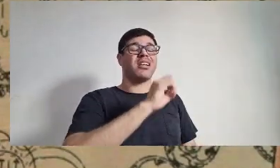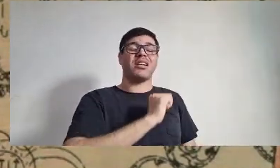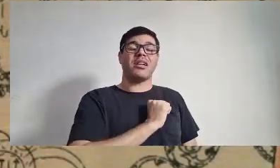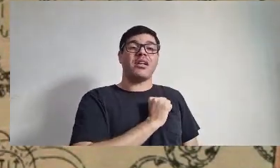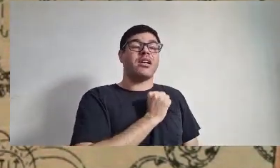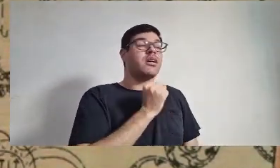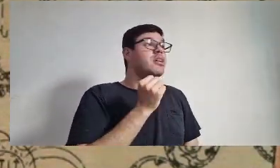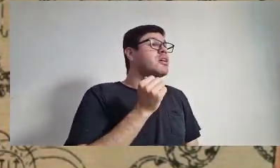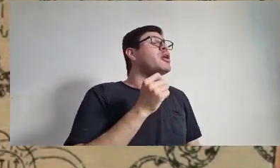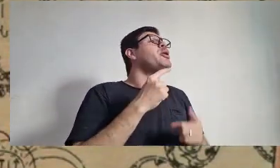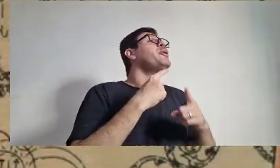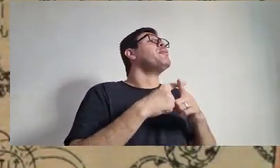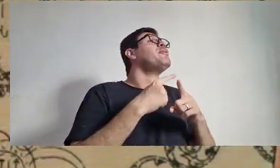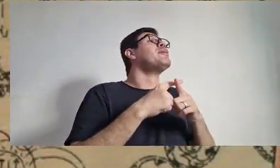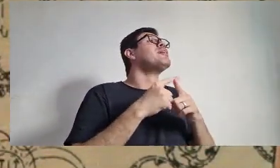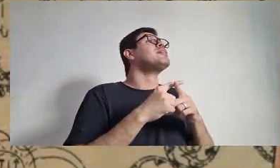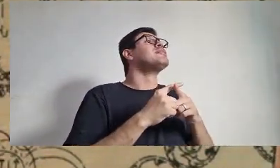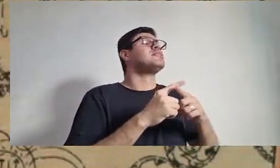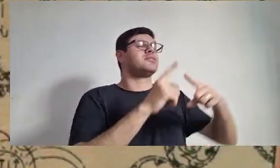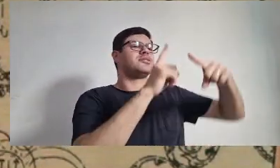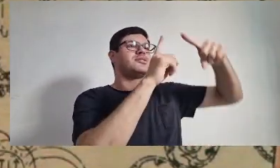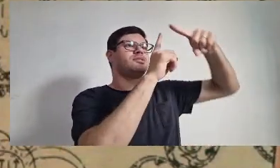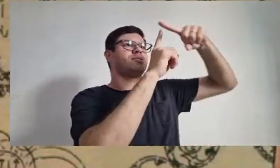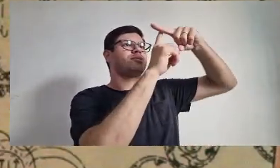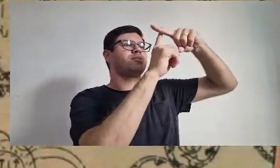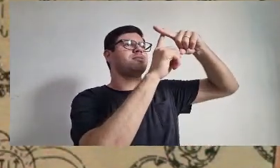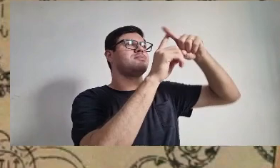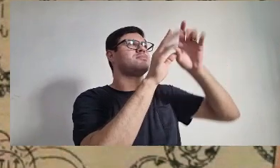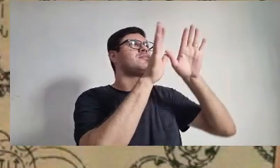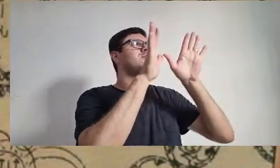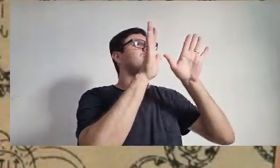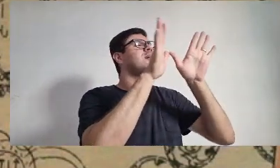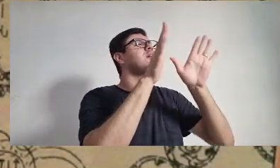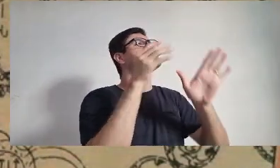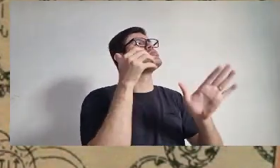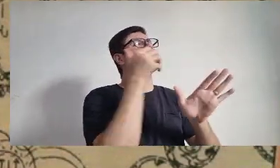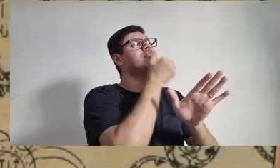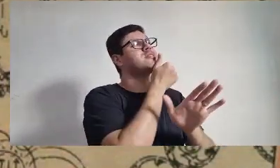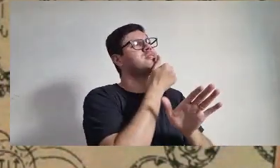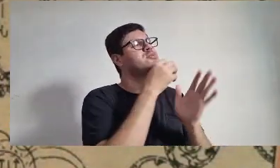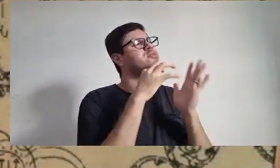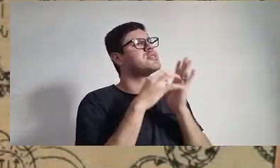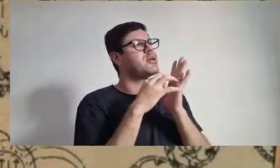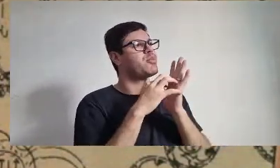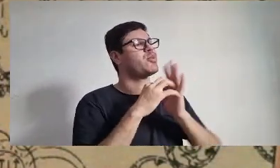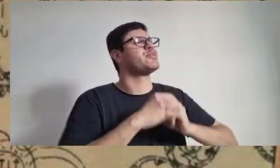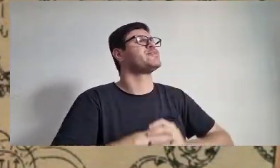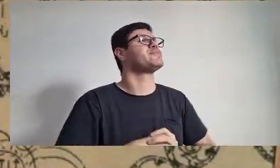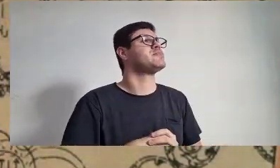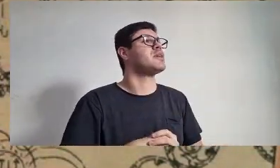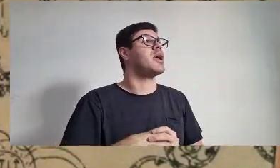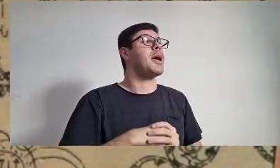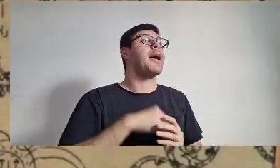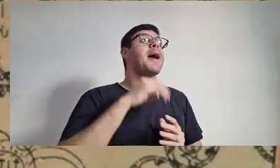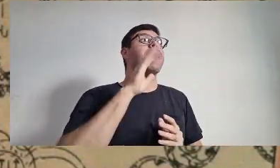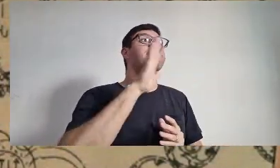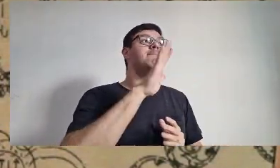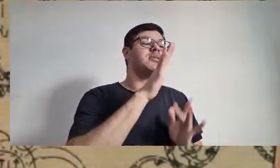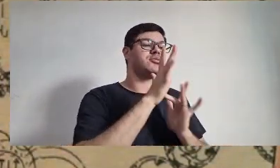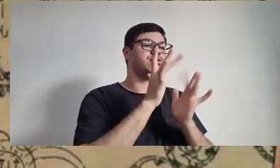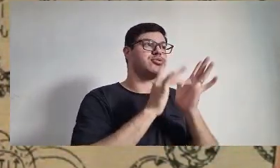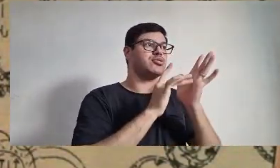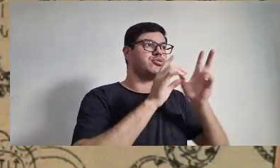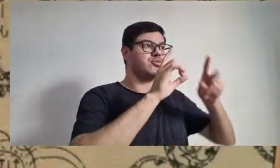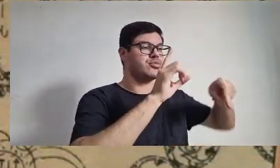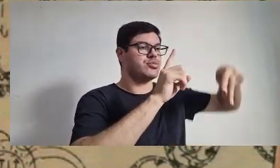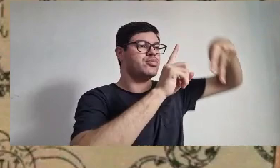tem a cruz vazia, que é símbolo de salvação. Agora, a cruz com Cristo é símbolo de